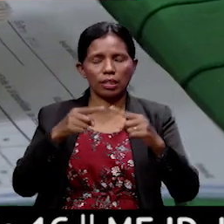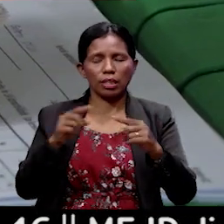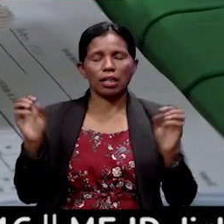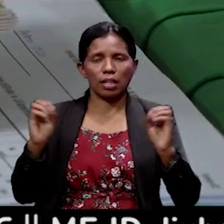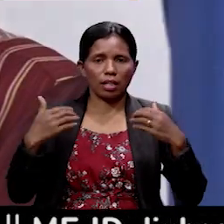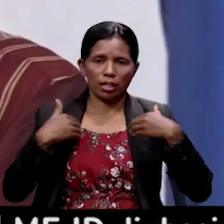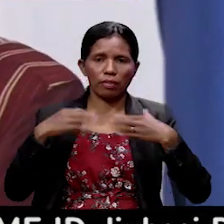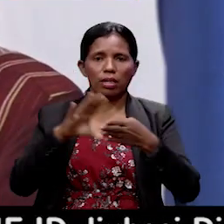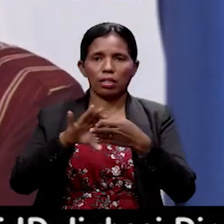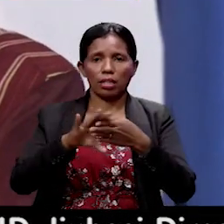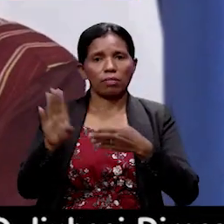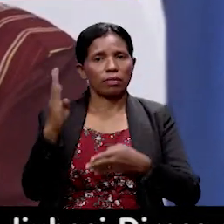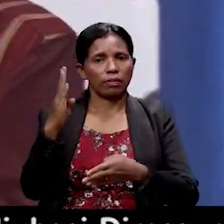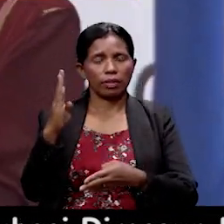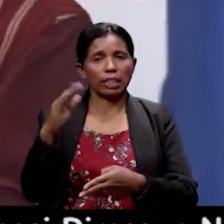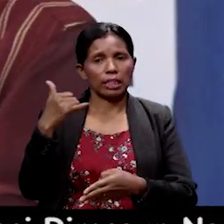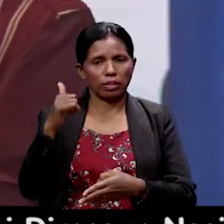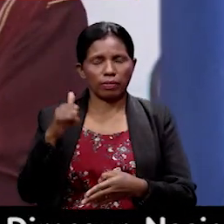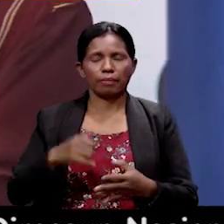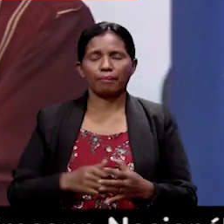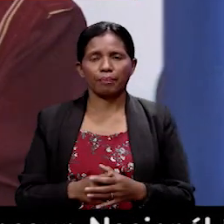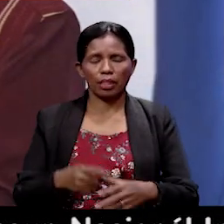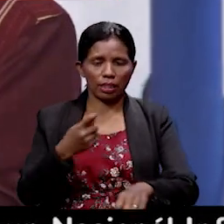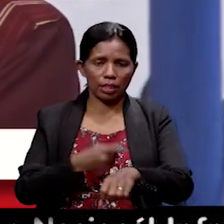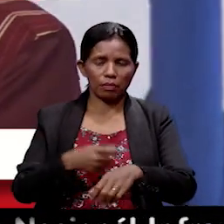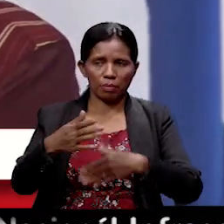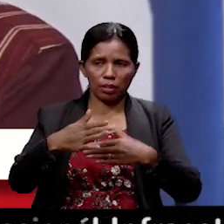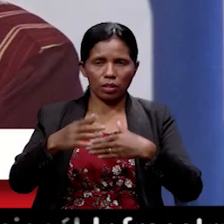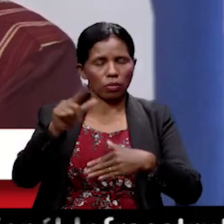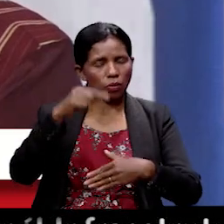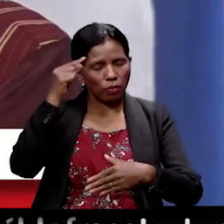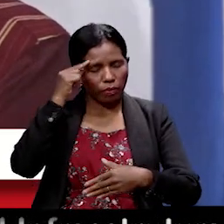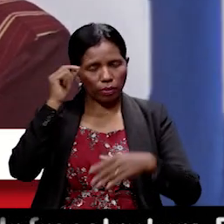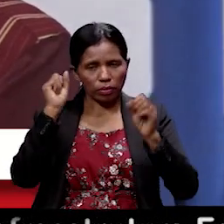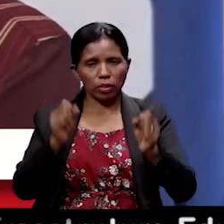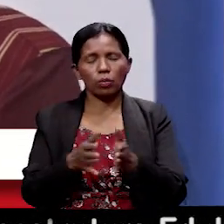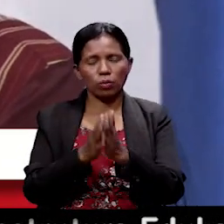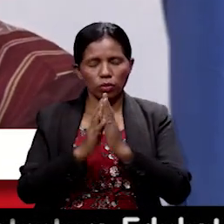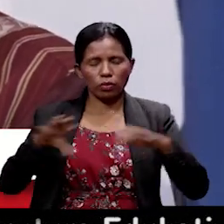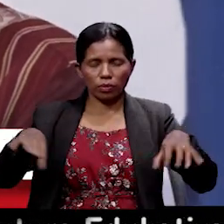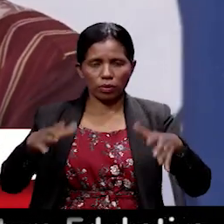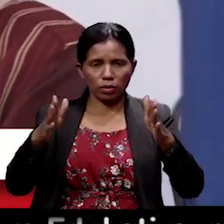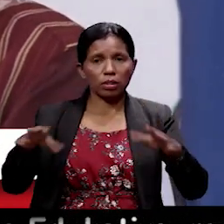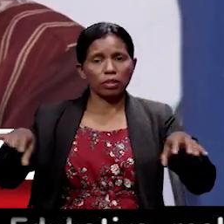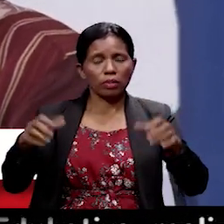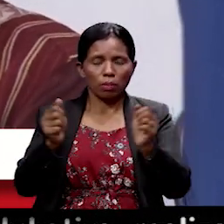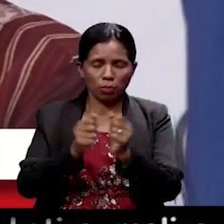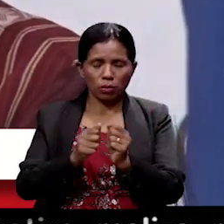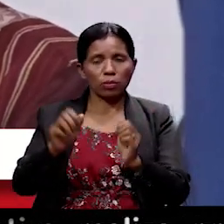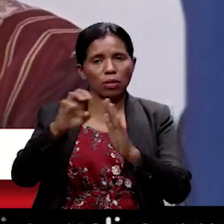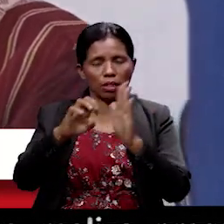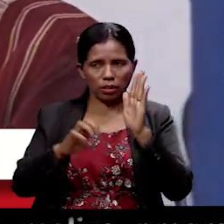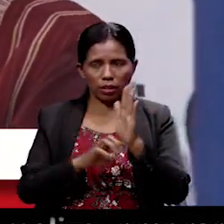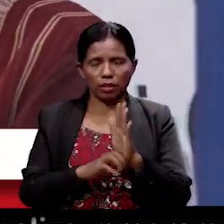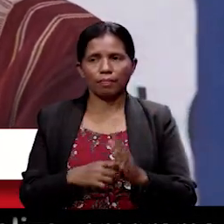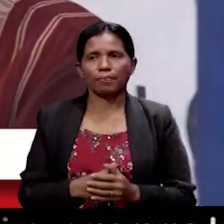vacina. É tempo para governo se exige funcionário público todo, nebe serviço Estado, só